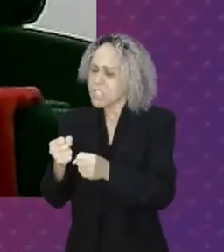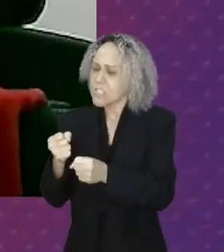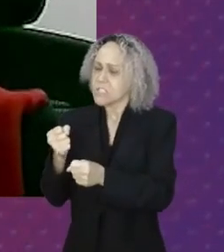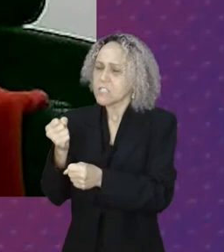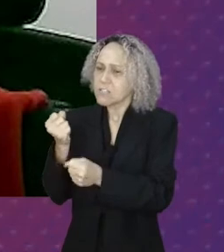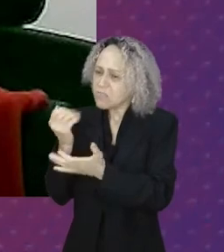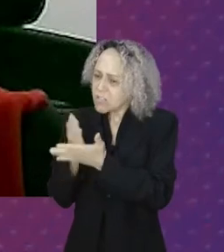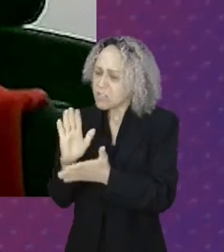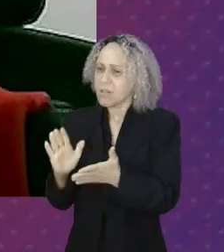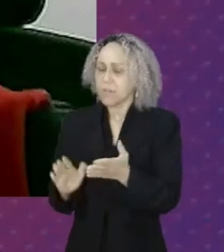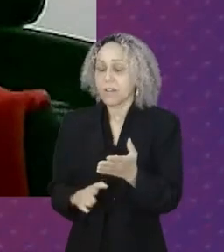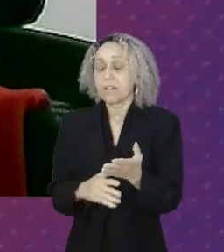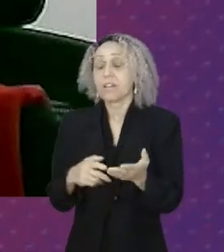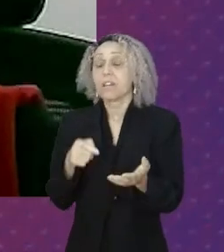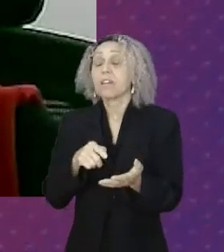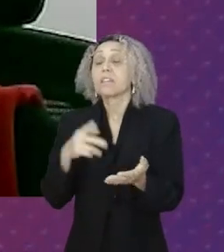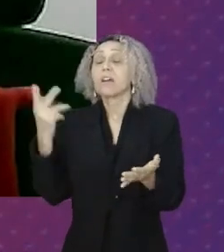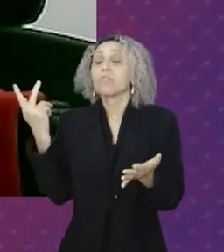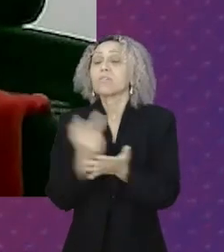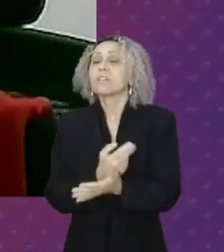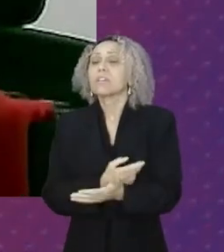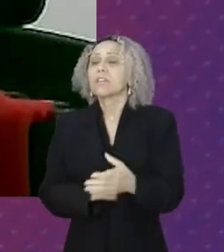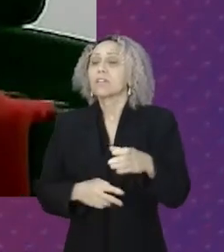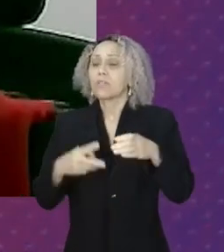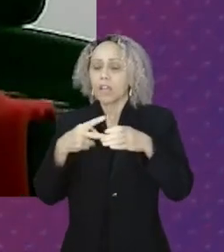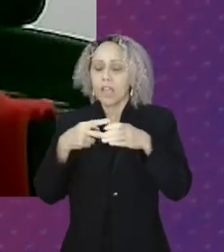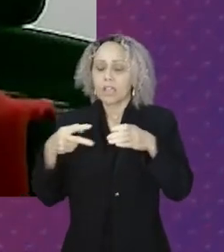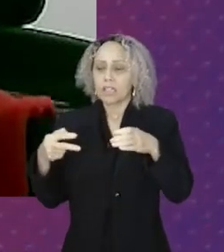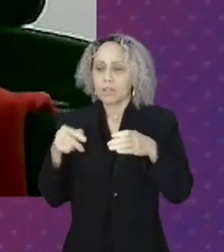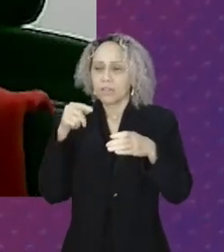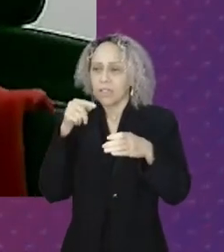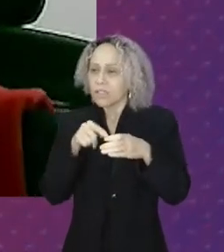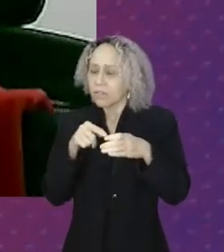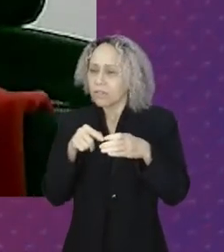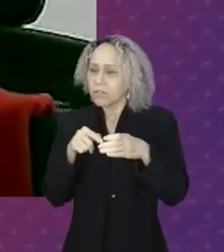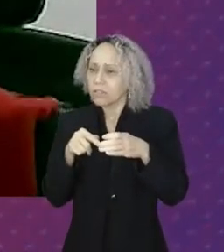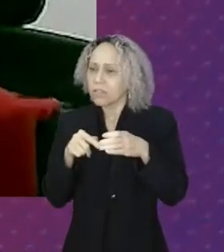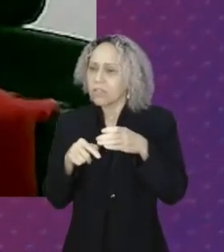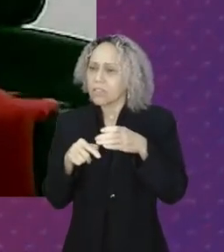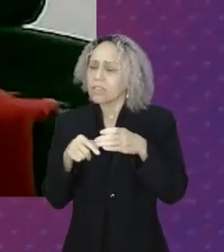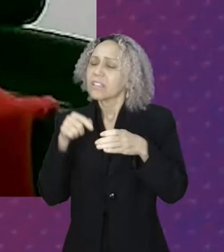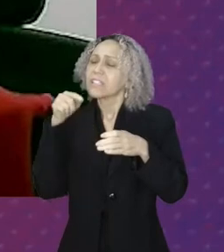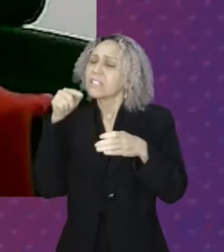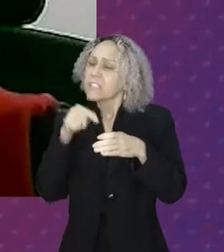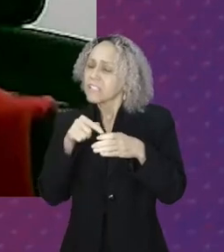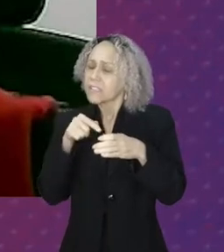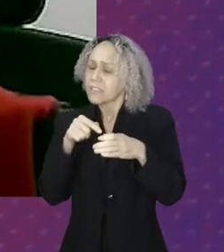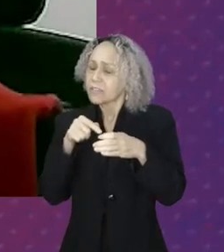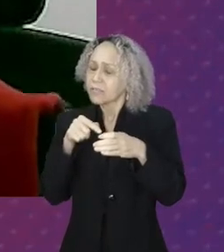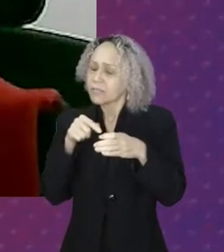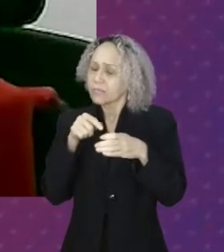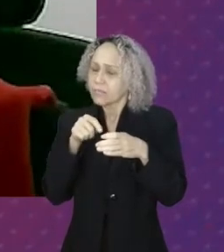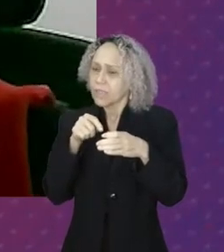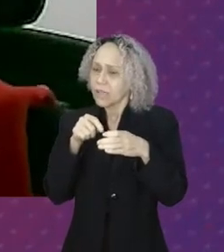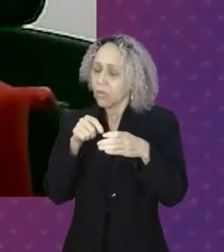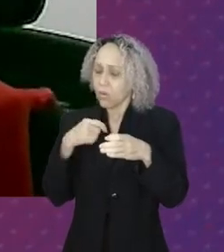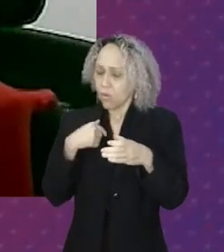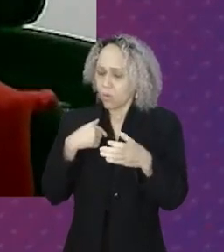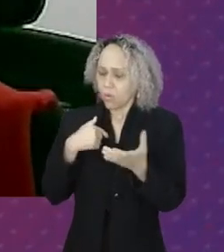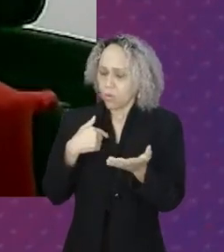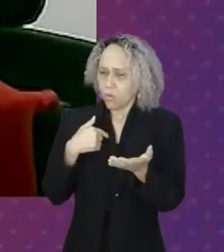de Vereadores, que criou um fato, classificou esse fato como